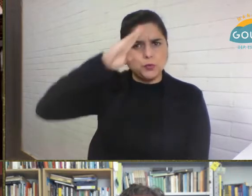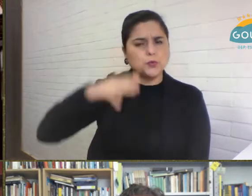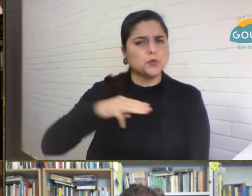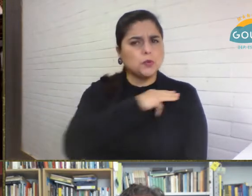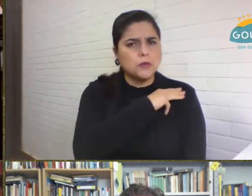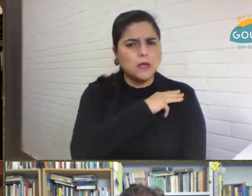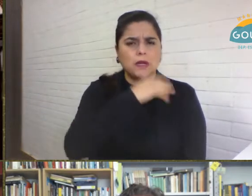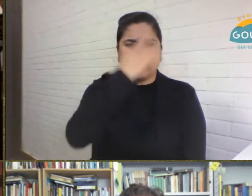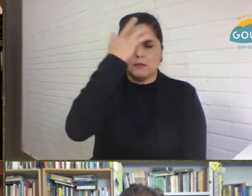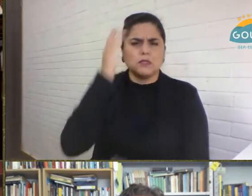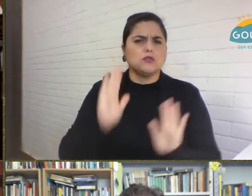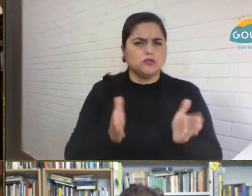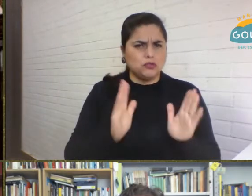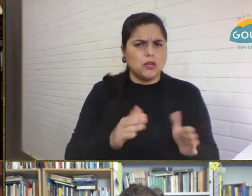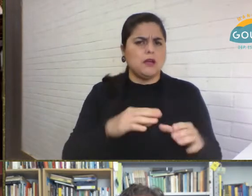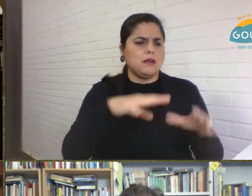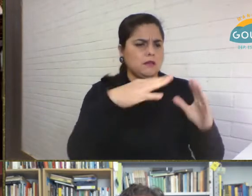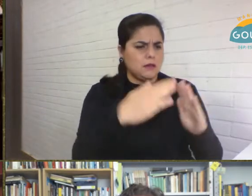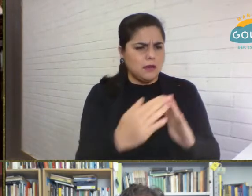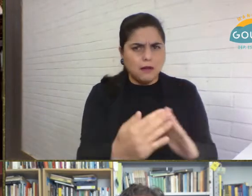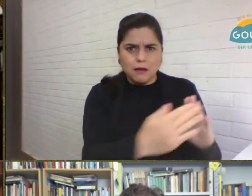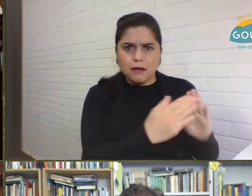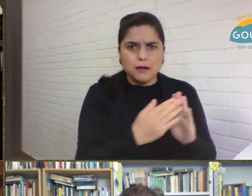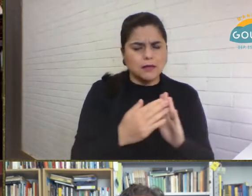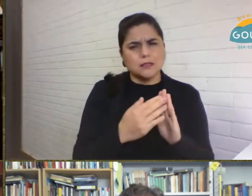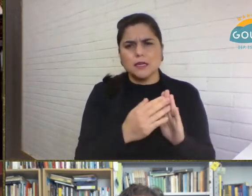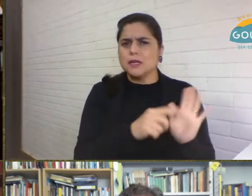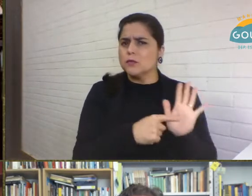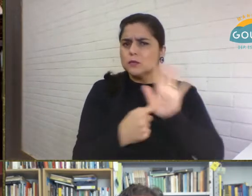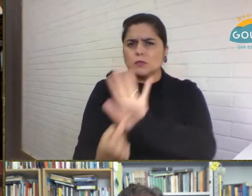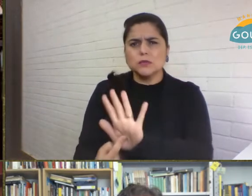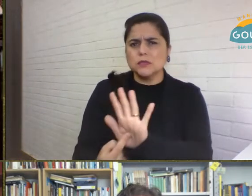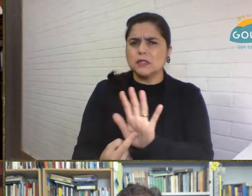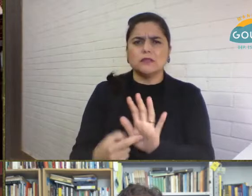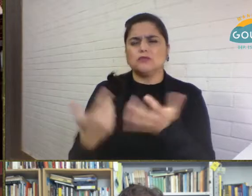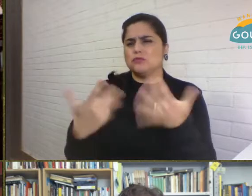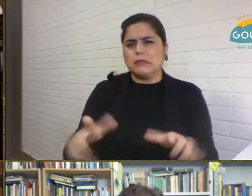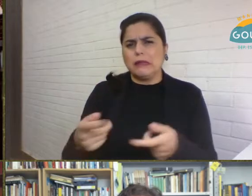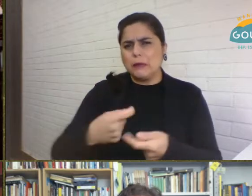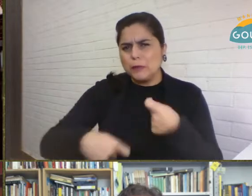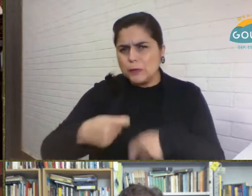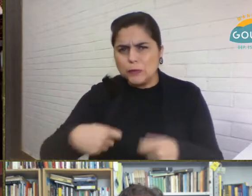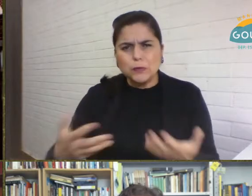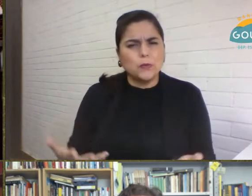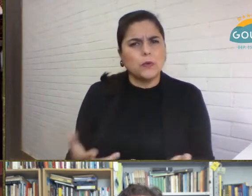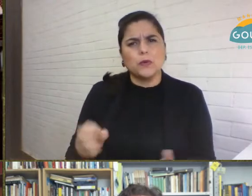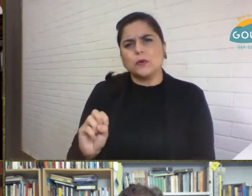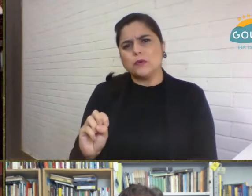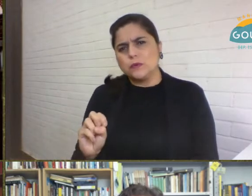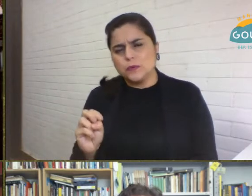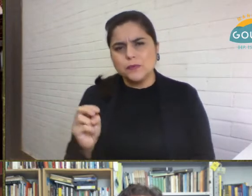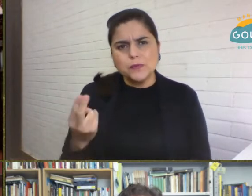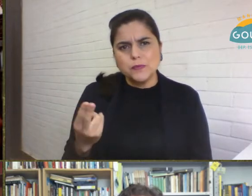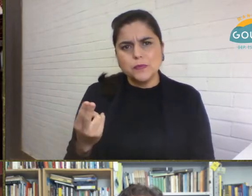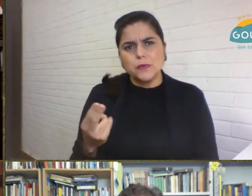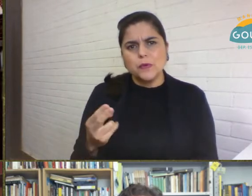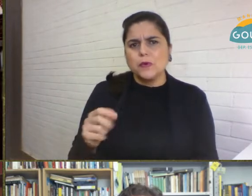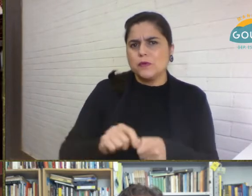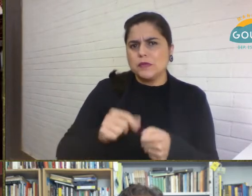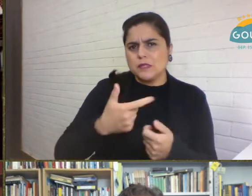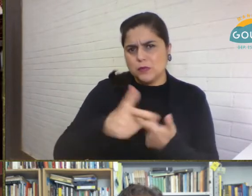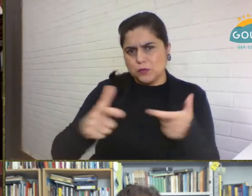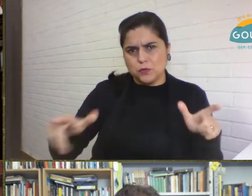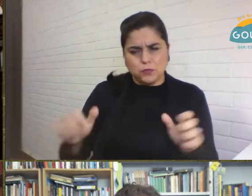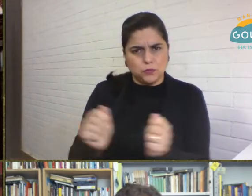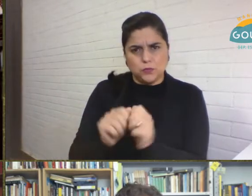que regressaram, traziam, não era para fazer negócio, ofereceram aos amigos, às famílias, e nós que